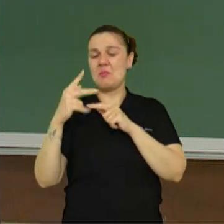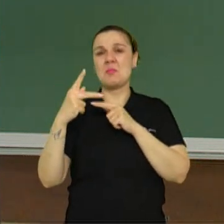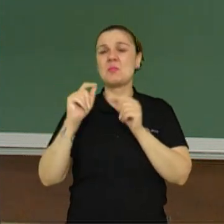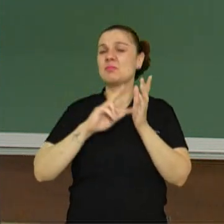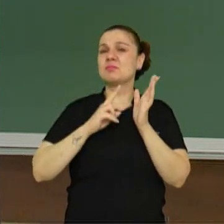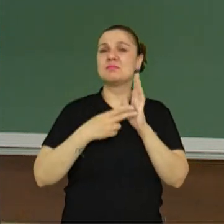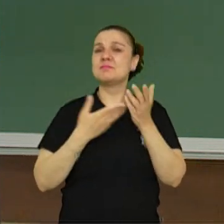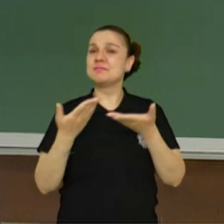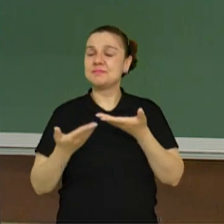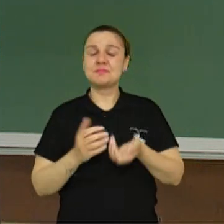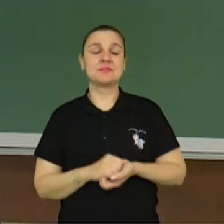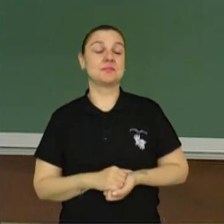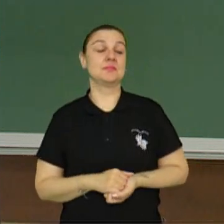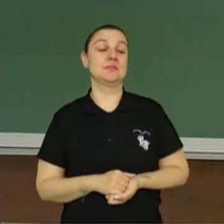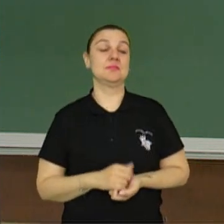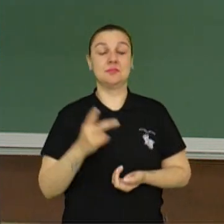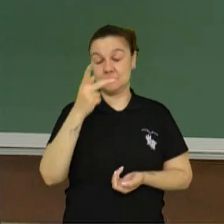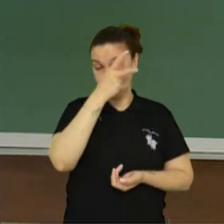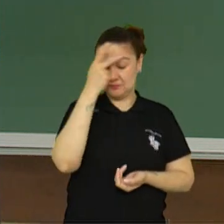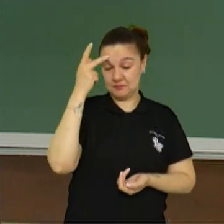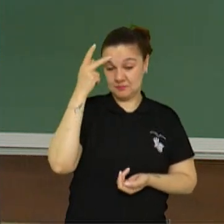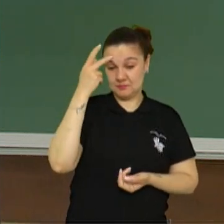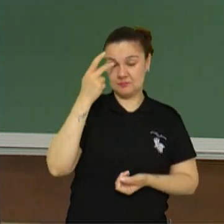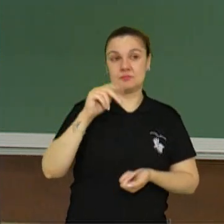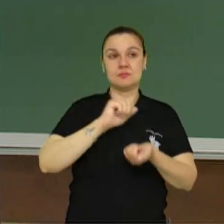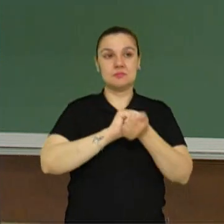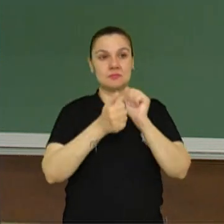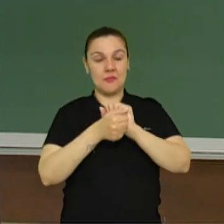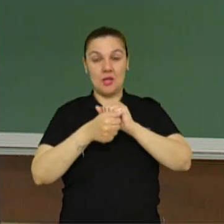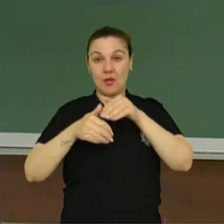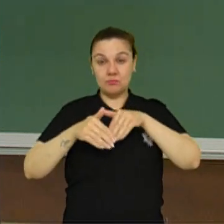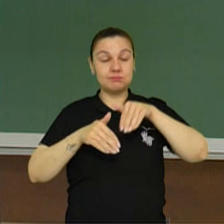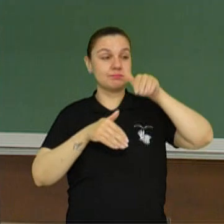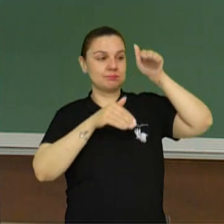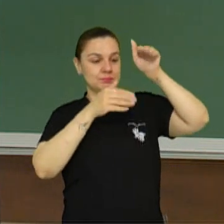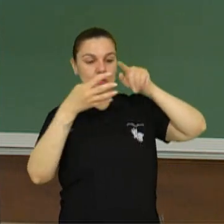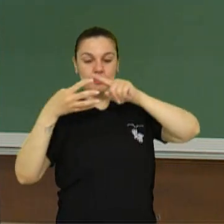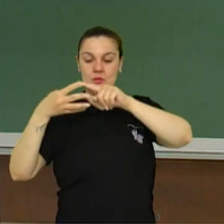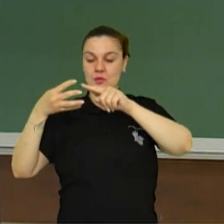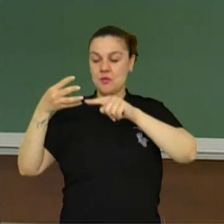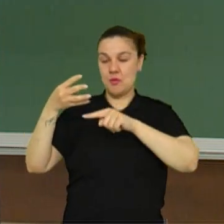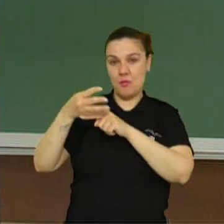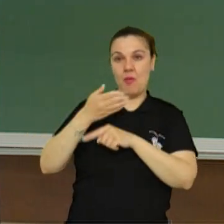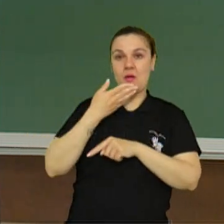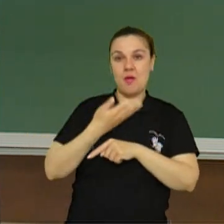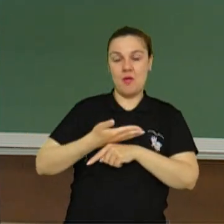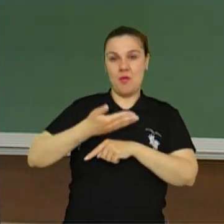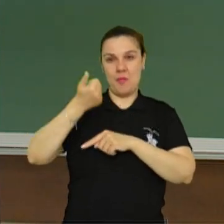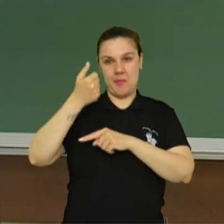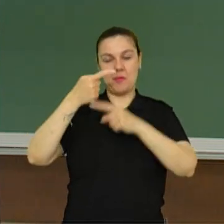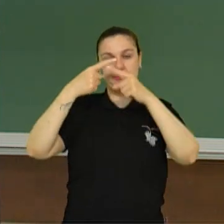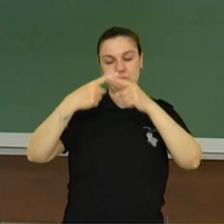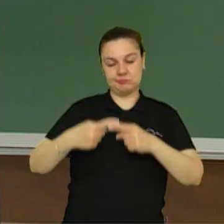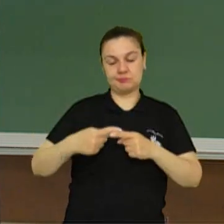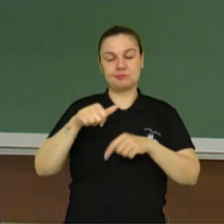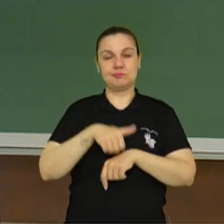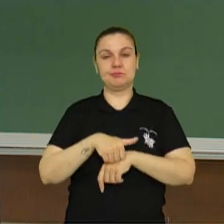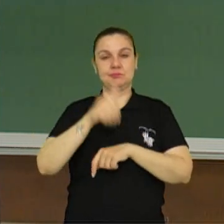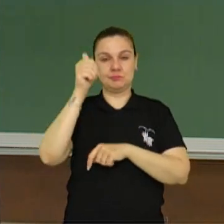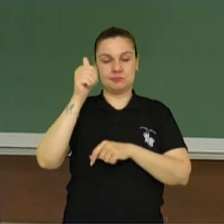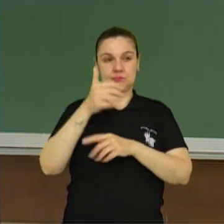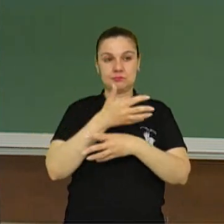ATP? Os atletas eles são ranqueados, tá? Então usam os 4 grandes slams e mais alguns torneios,